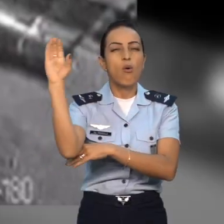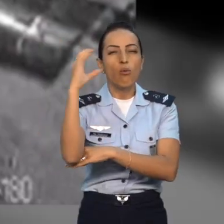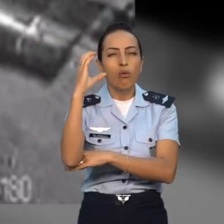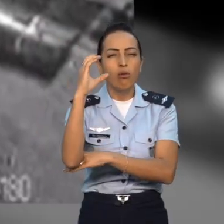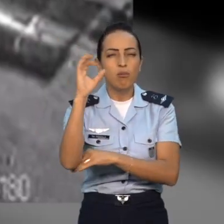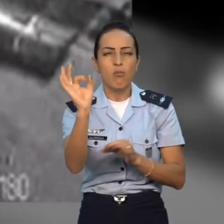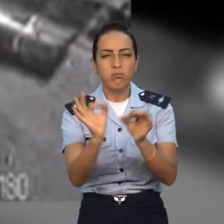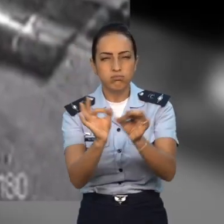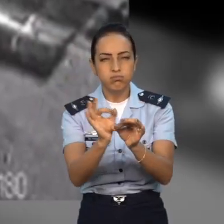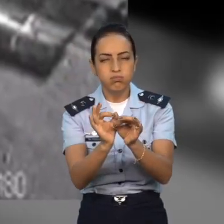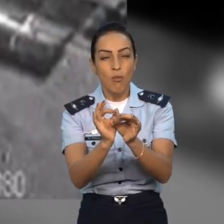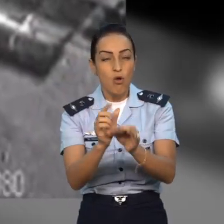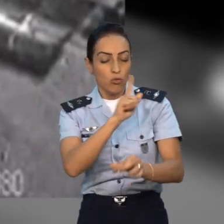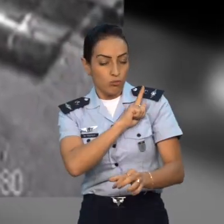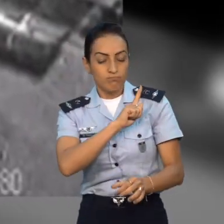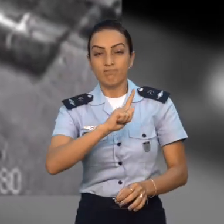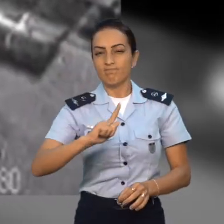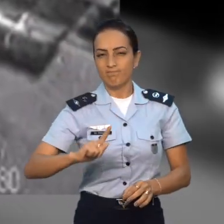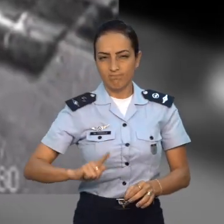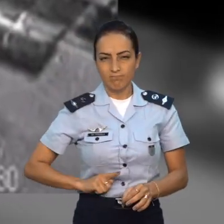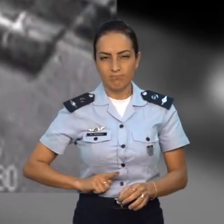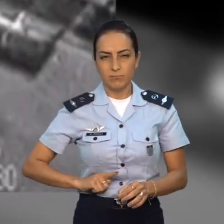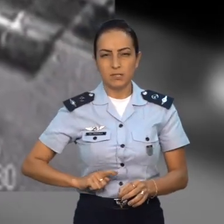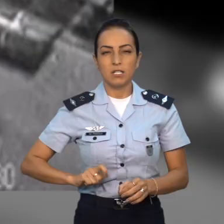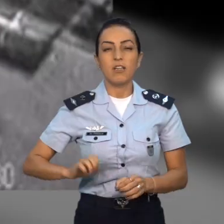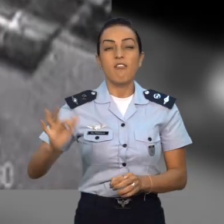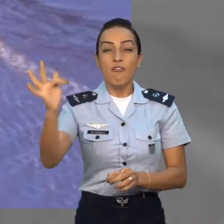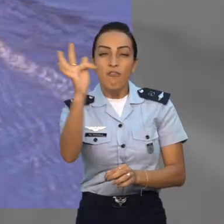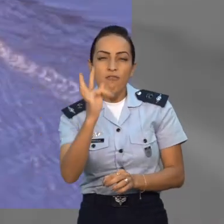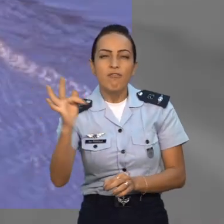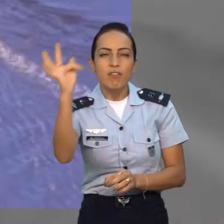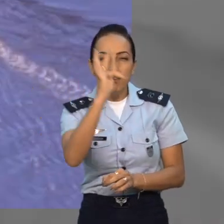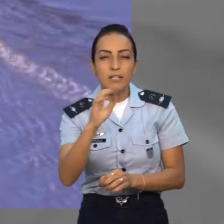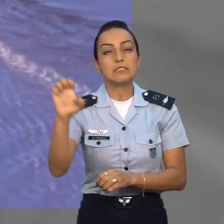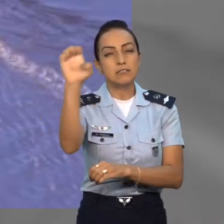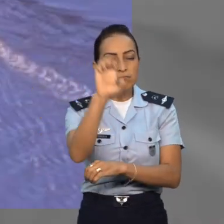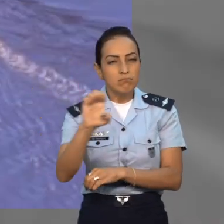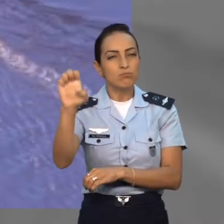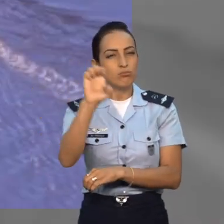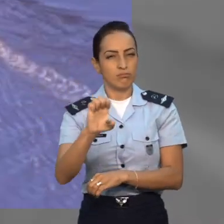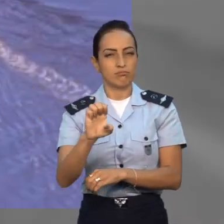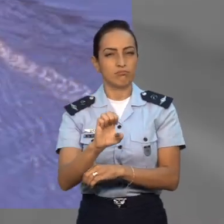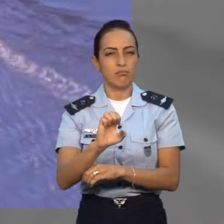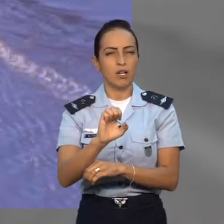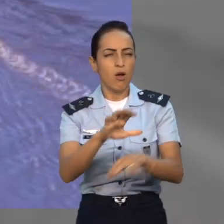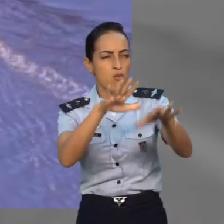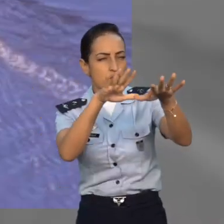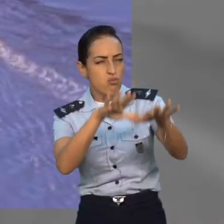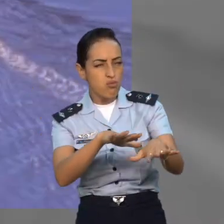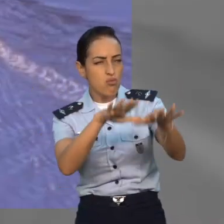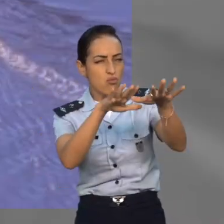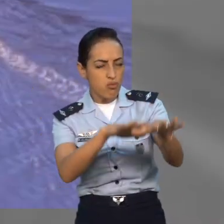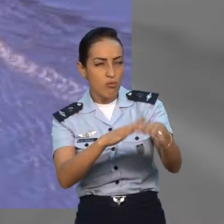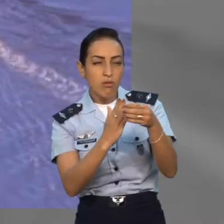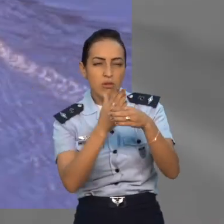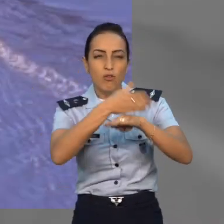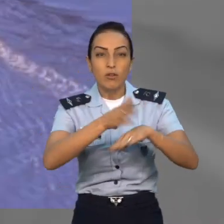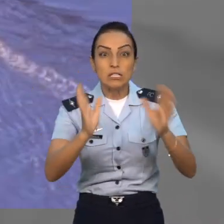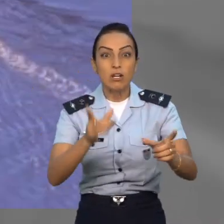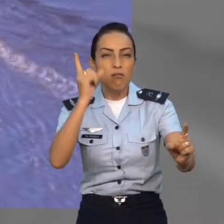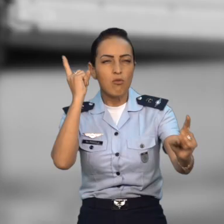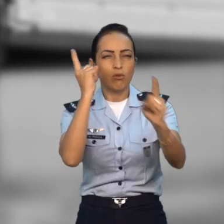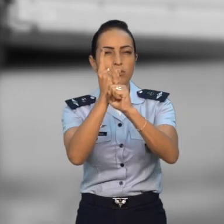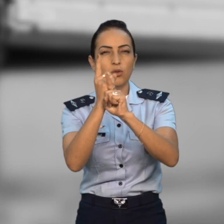cooperação com agências governamentais e órgãos federais e estaduais. As tropas envolvidas já encontraram